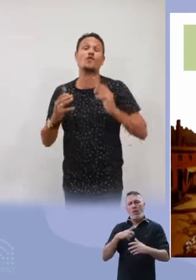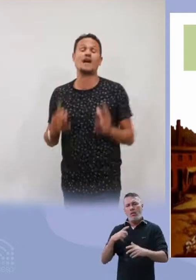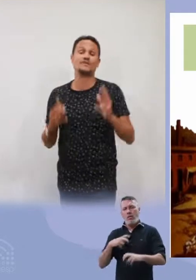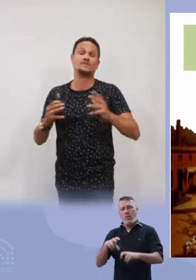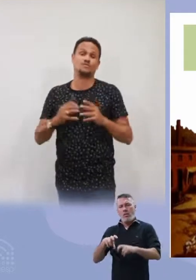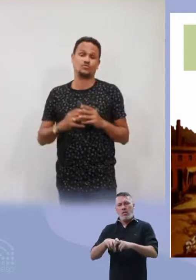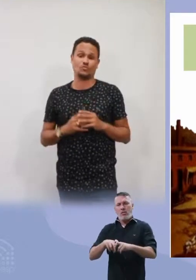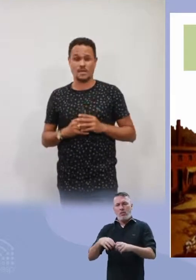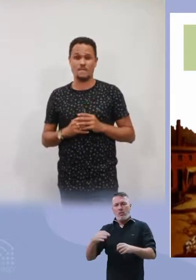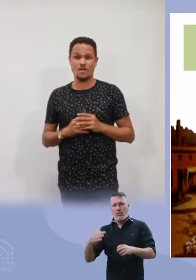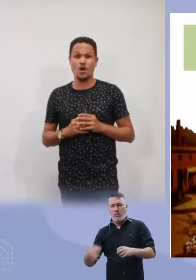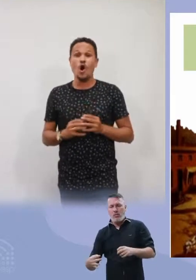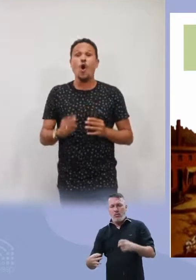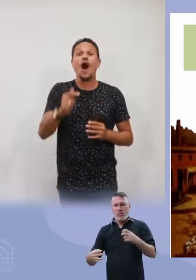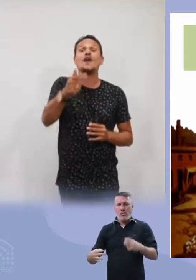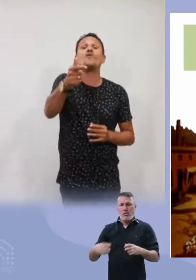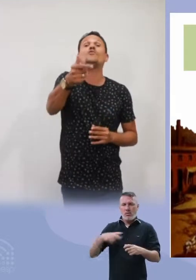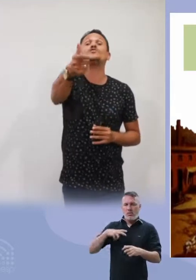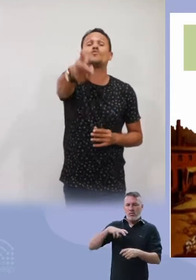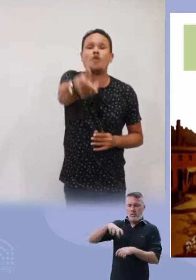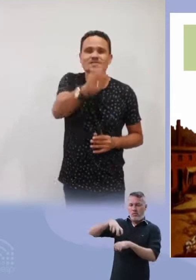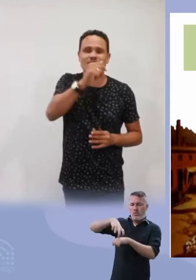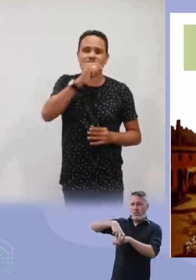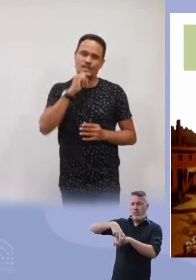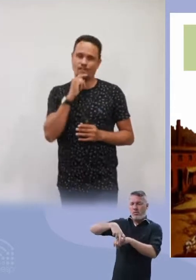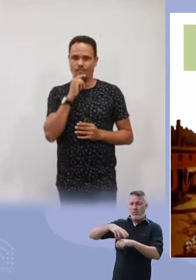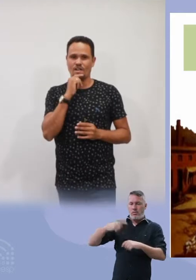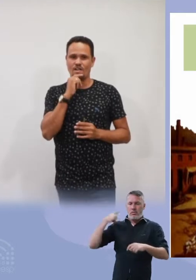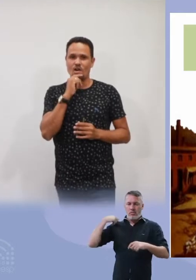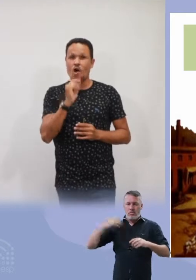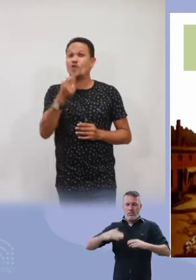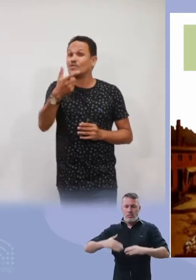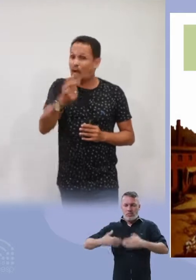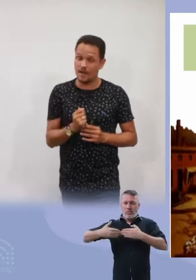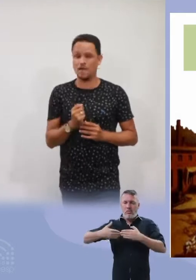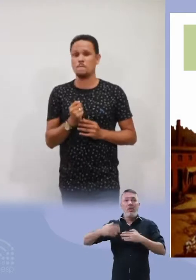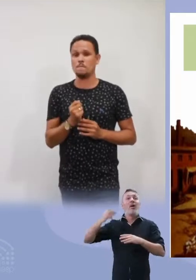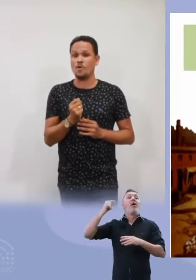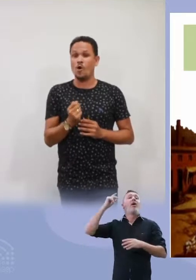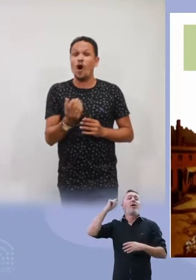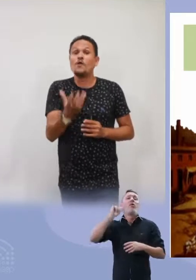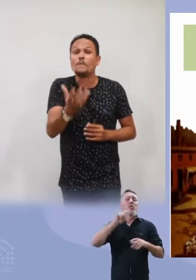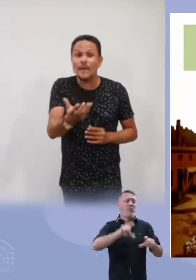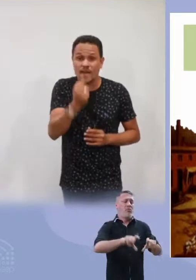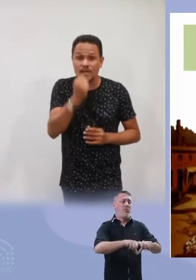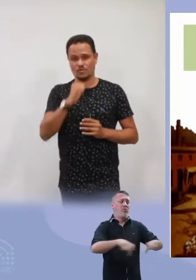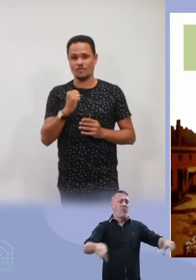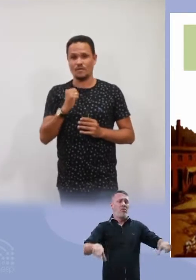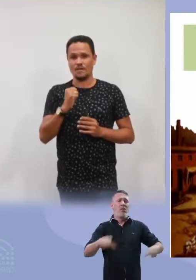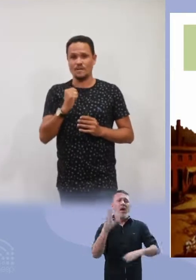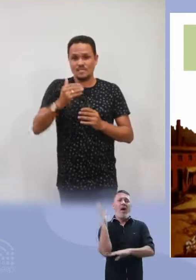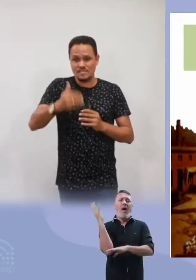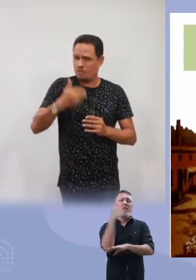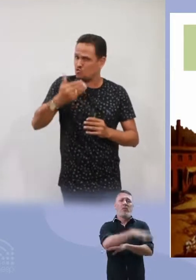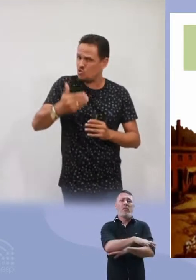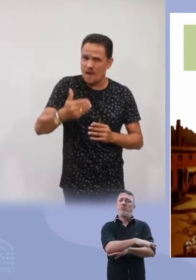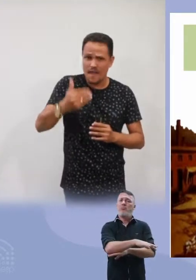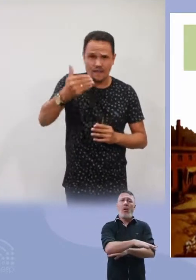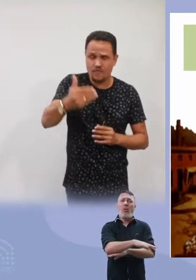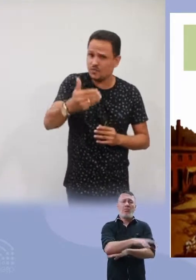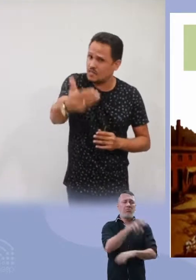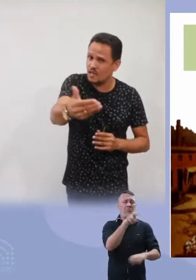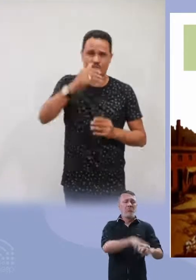quando colocava aquilo na cintura. Olha hoje como está seu telefone. Olha o tamanho. Olha o peso. Estamos